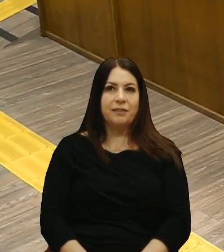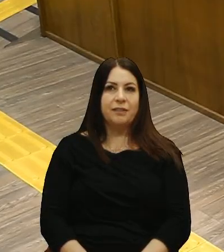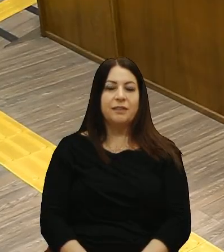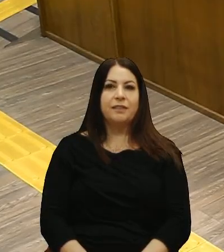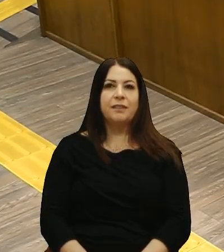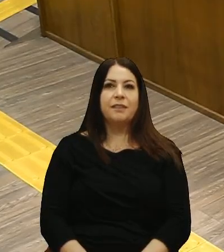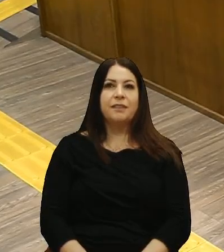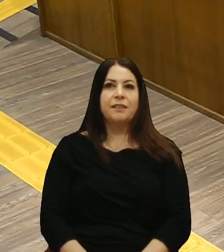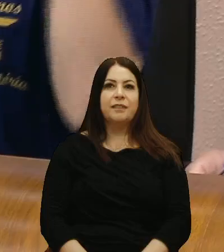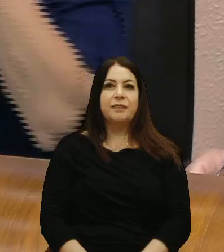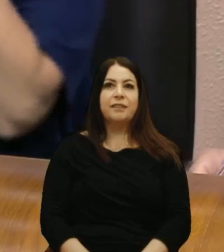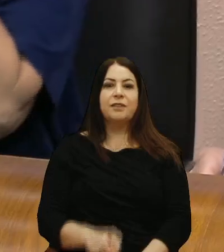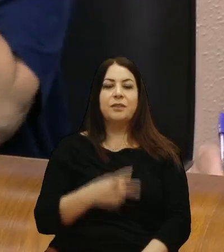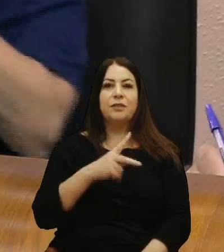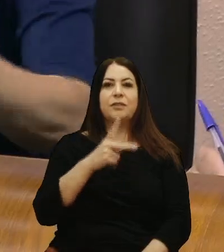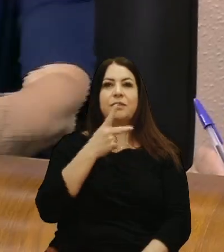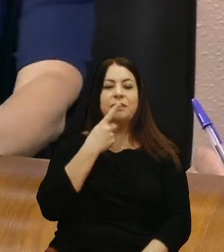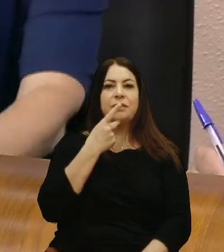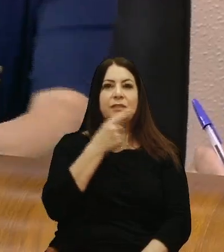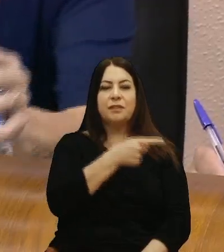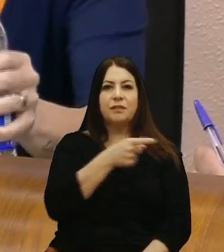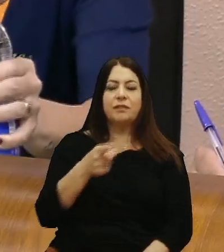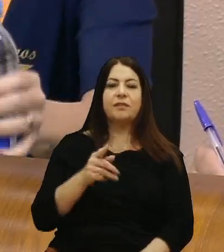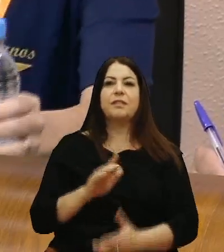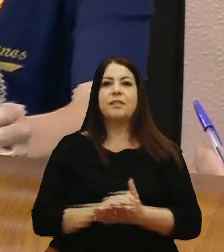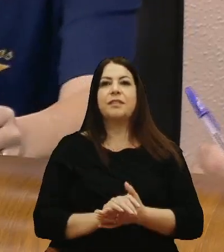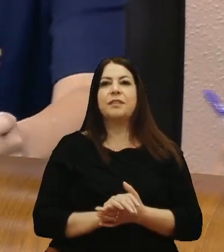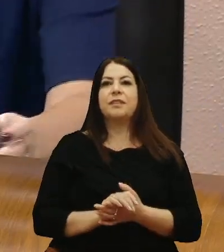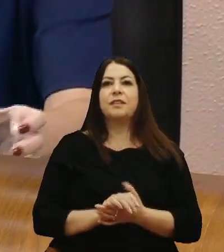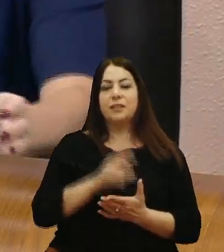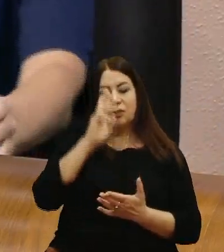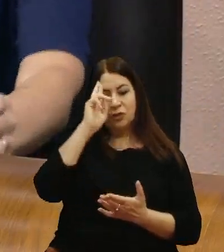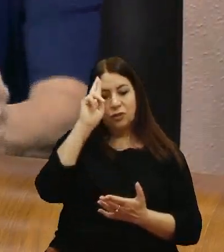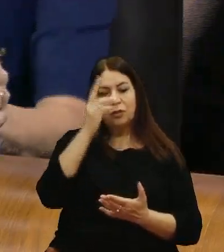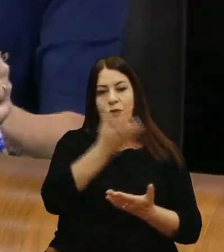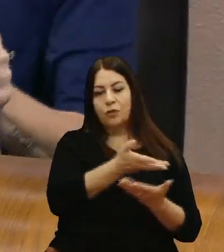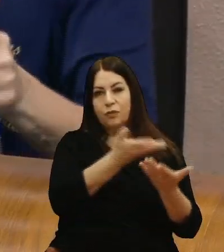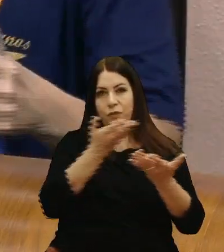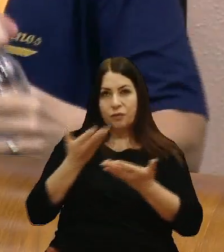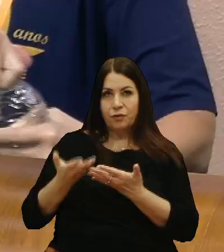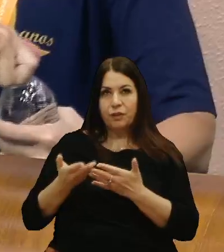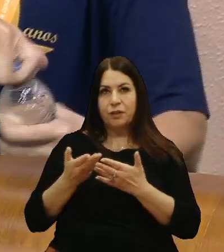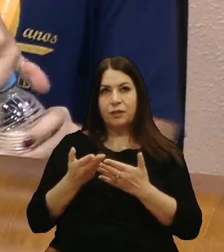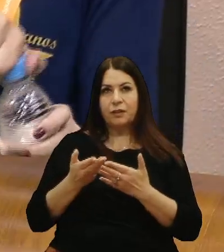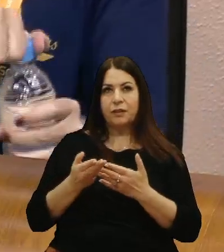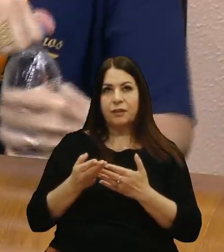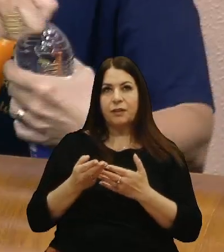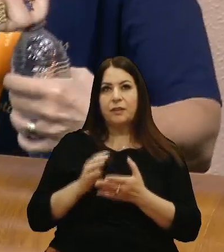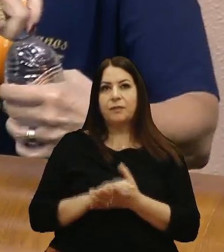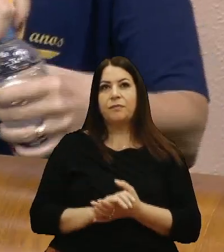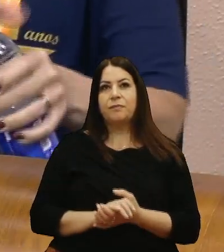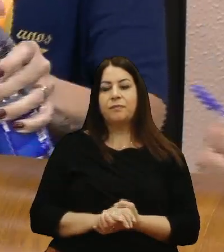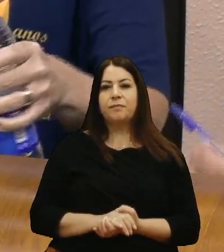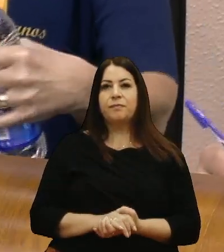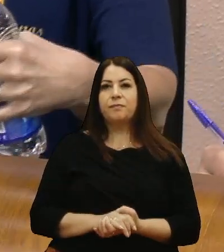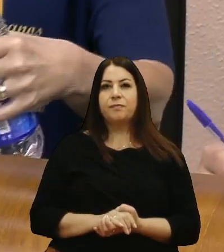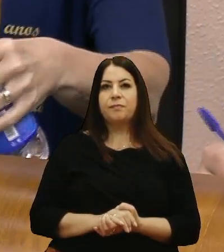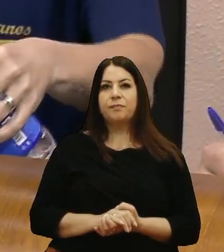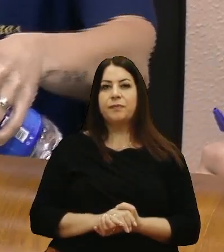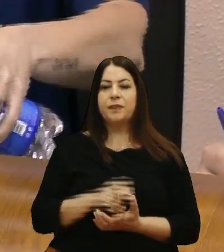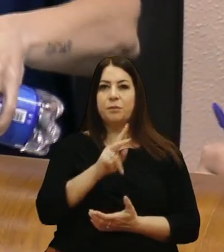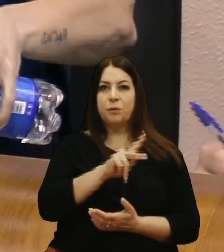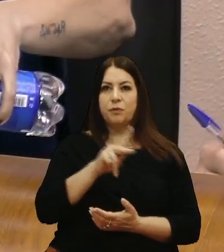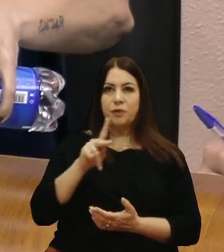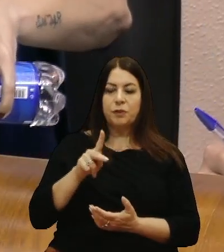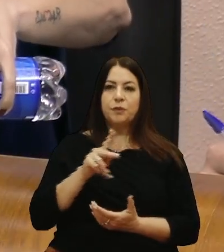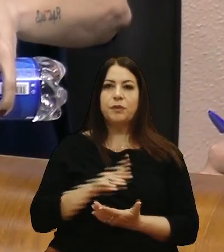Para a sua manifestação, convido a diretora da Escola Municipal de Ensino Fundamental Giuseppe Garibaldi,